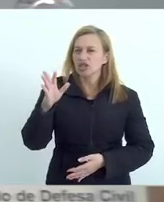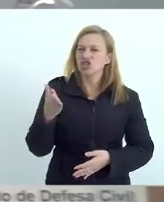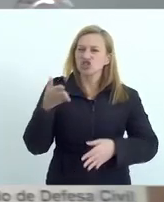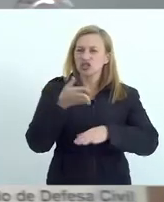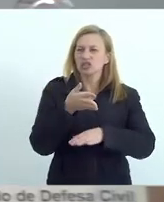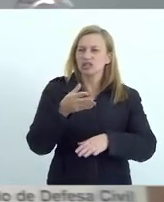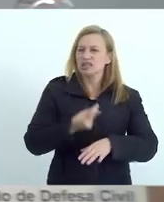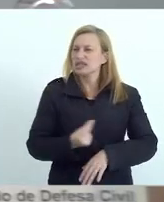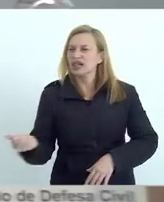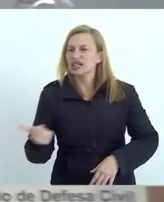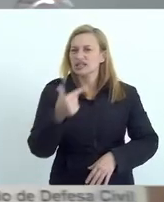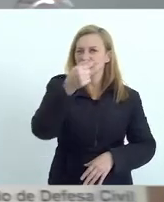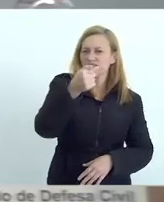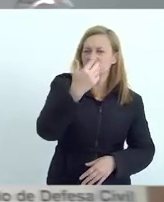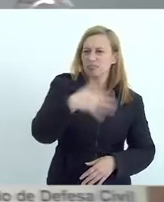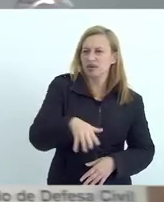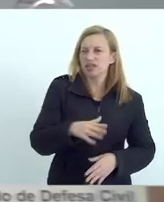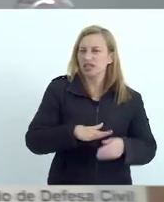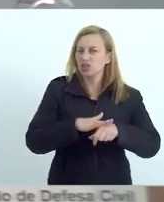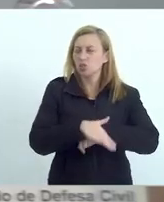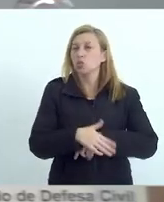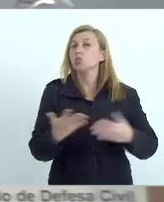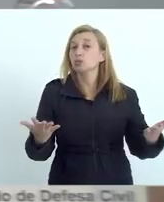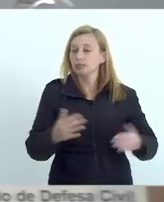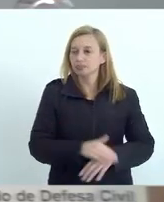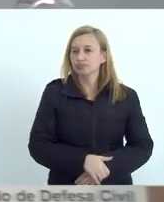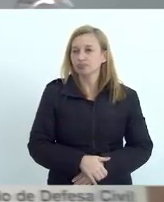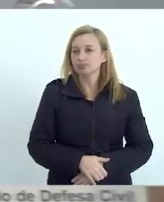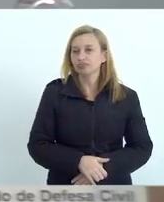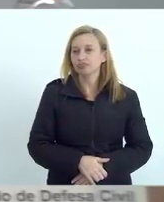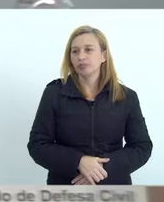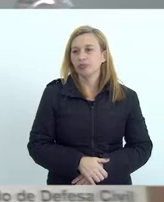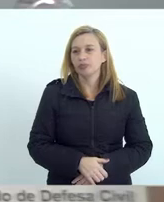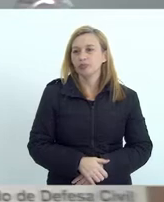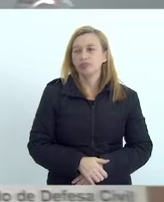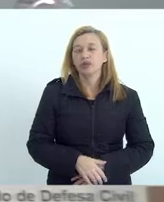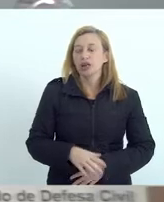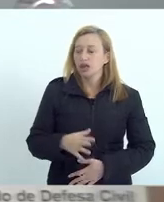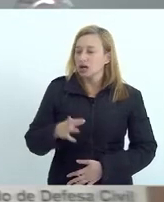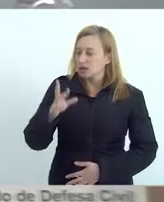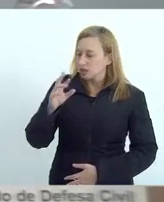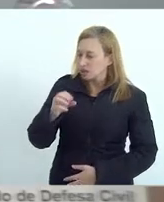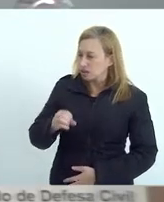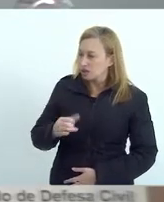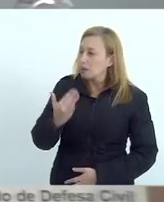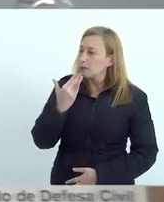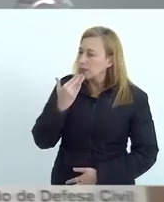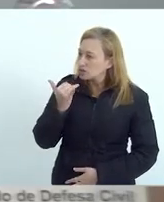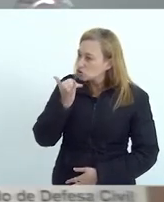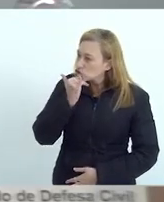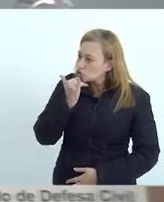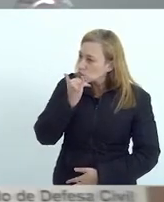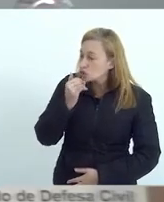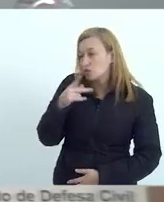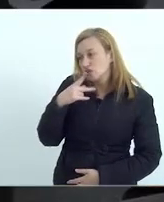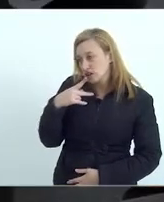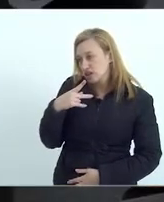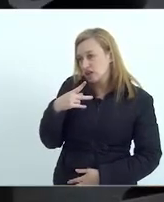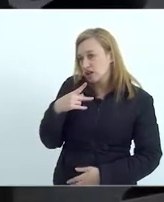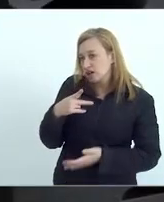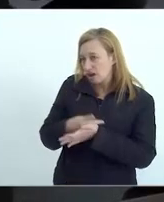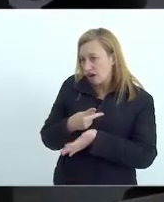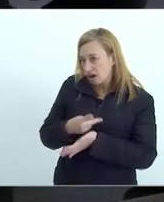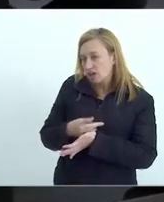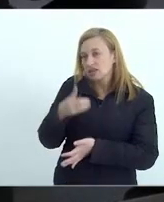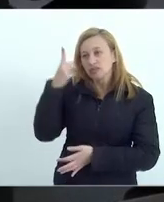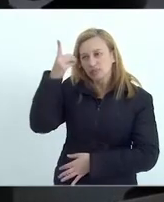noite bom então fica aqui seu senhor frente o senhor Deputado peço desculpas Deputado